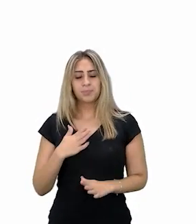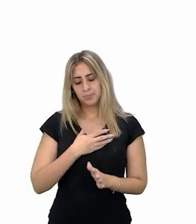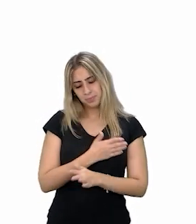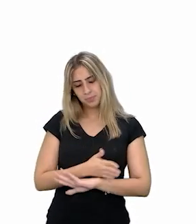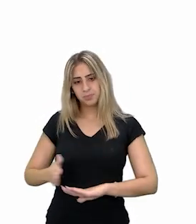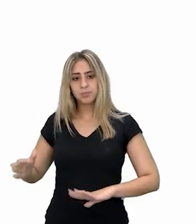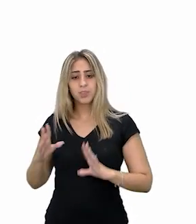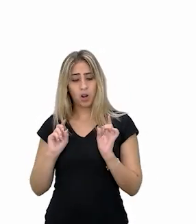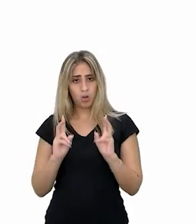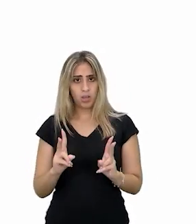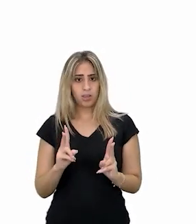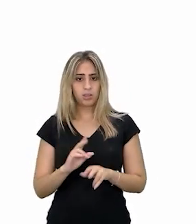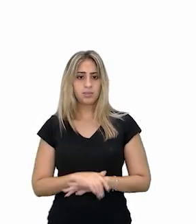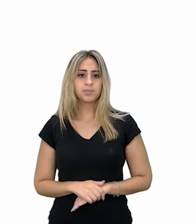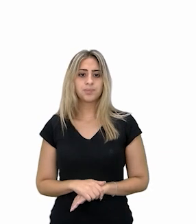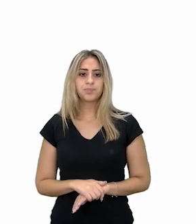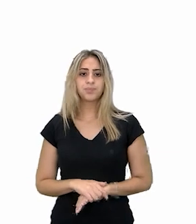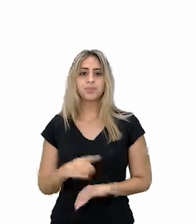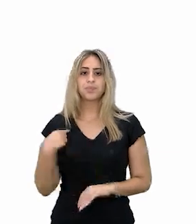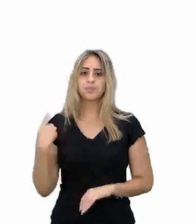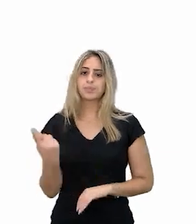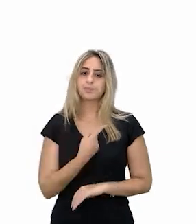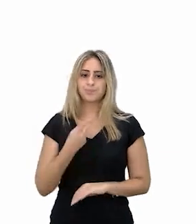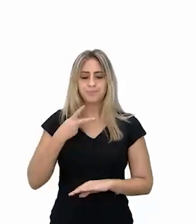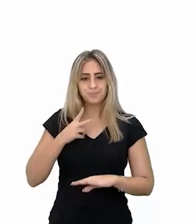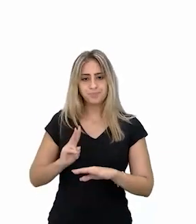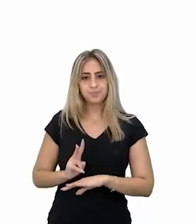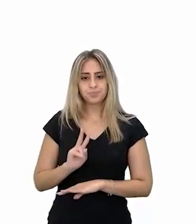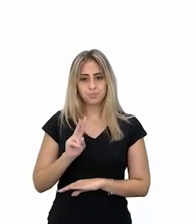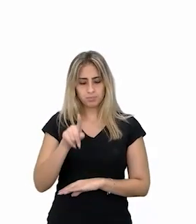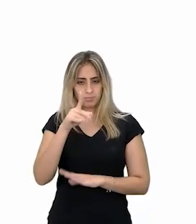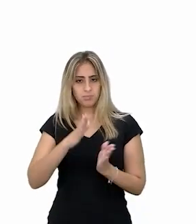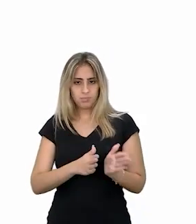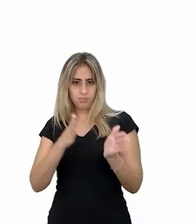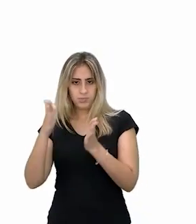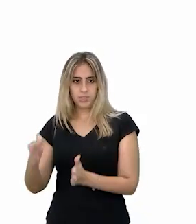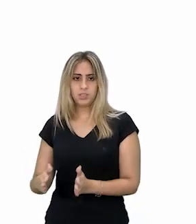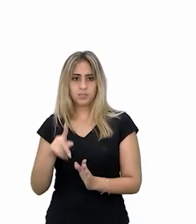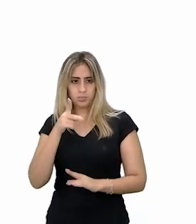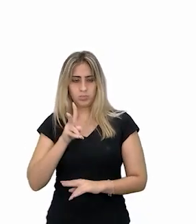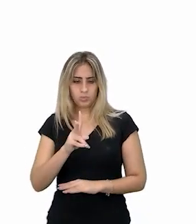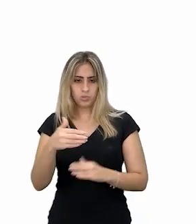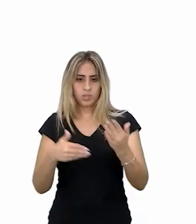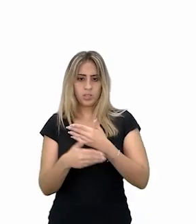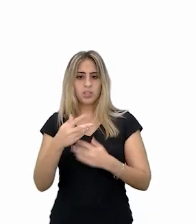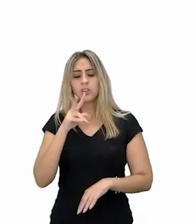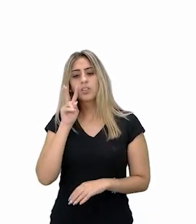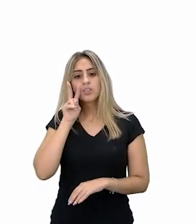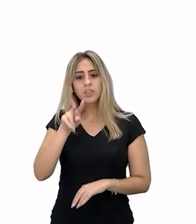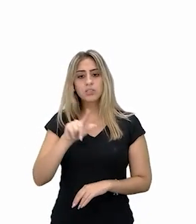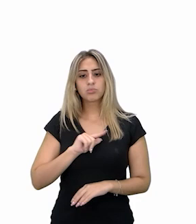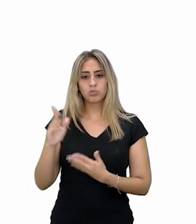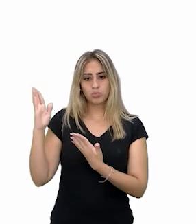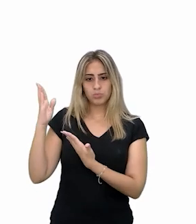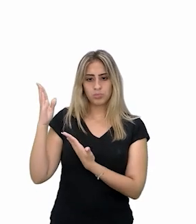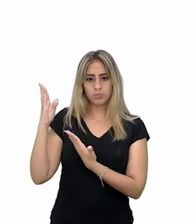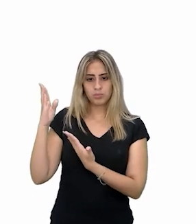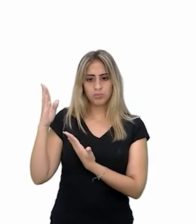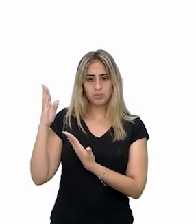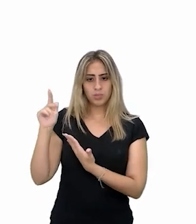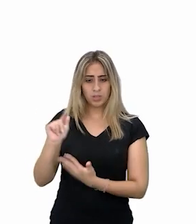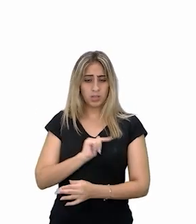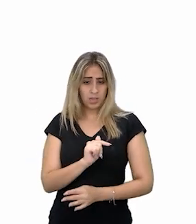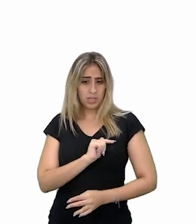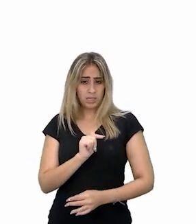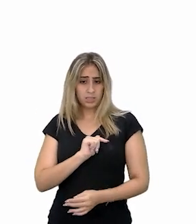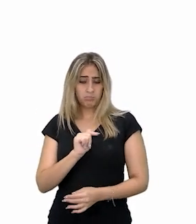diante, tudo bem? Para continuar ainda nesse slide, vejam que aqui embaixo tem lá, nesse